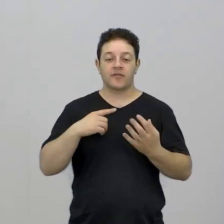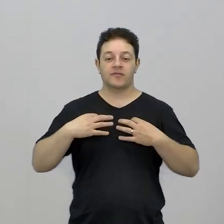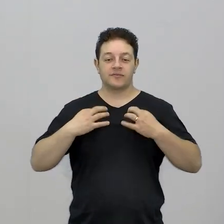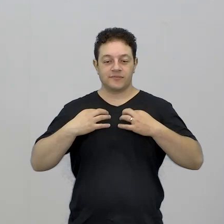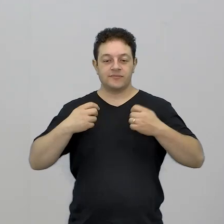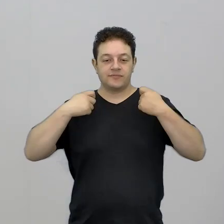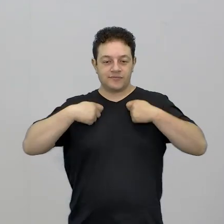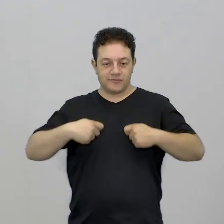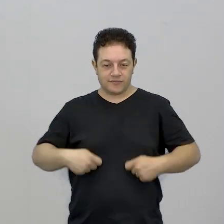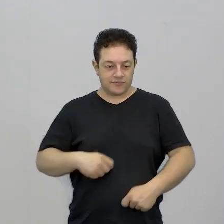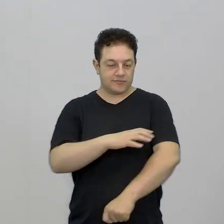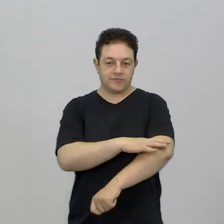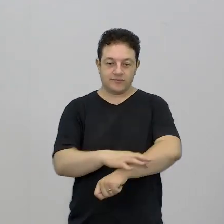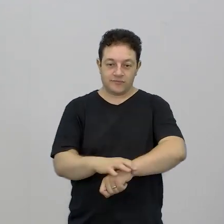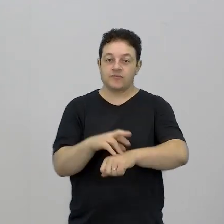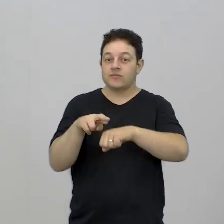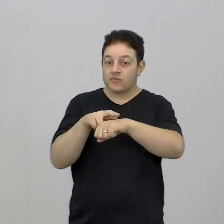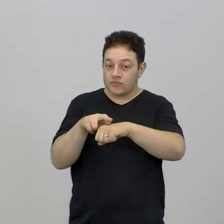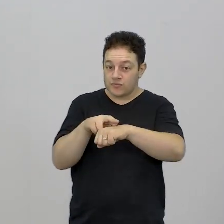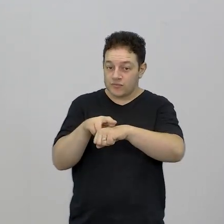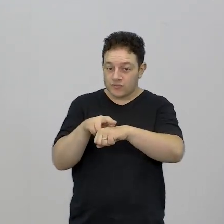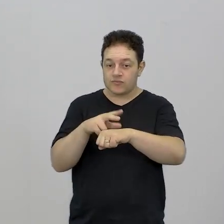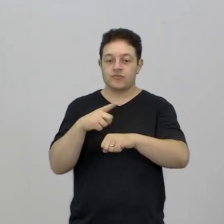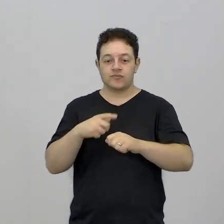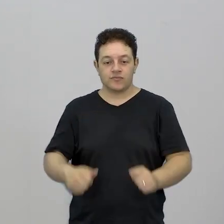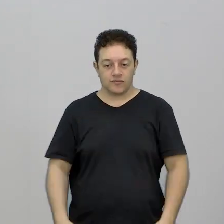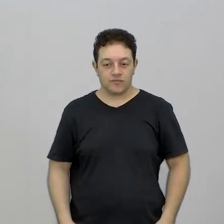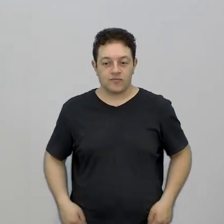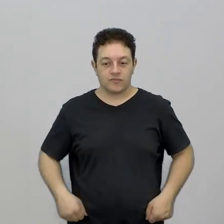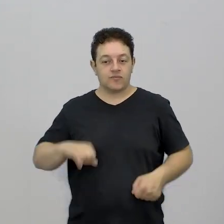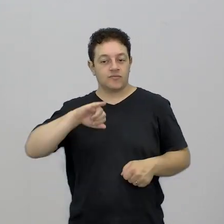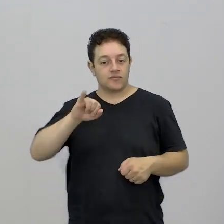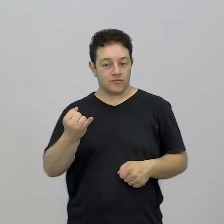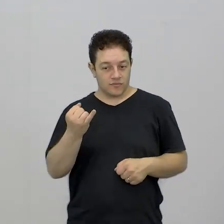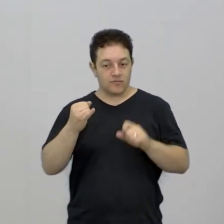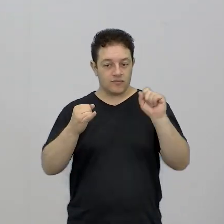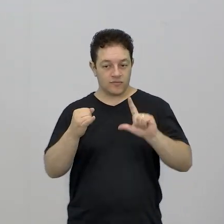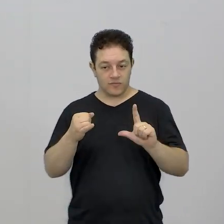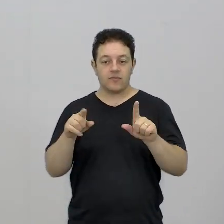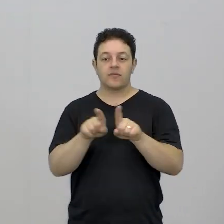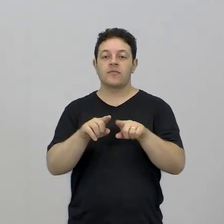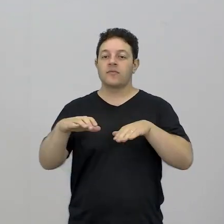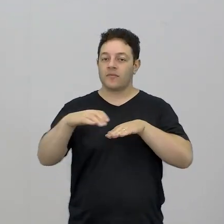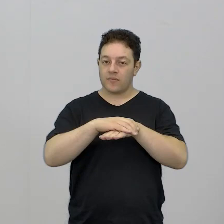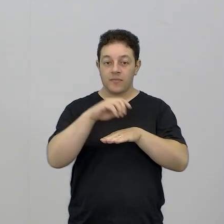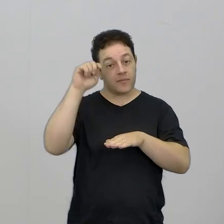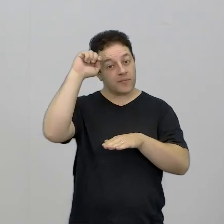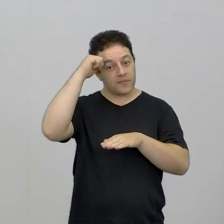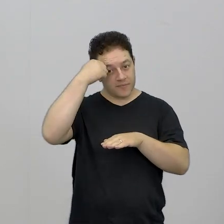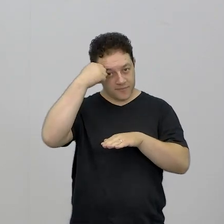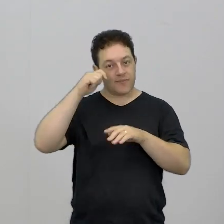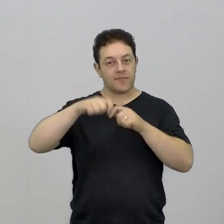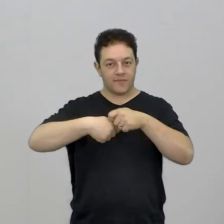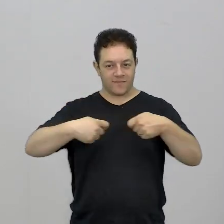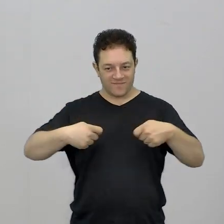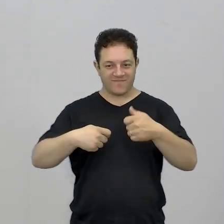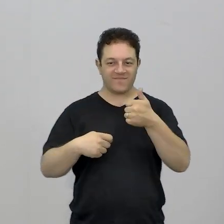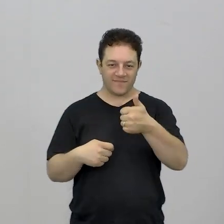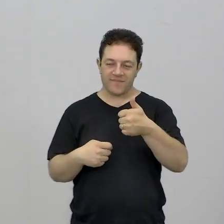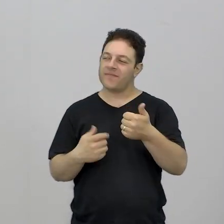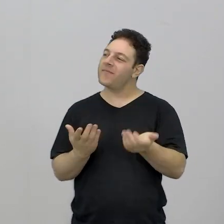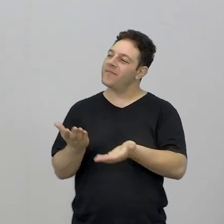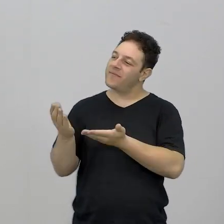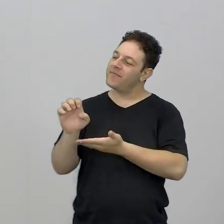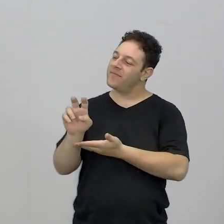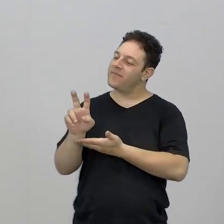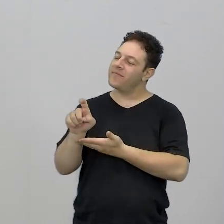vestida, né? Com uma blusa roxa, uma calça jeans azul e um sapato preto, né? Um tênis preto. Você,